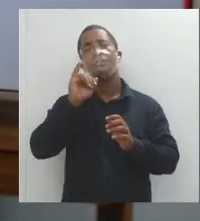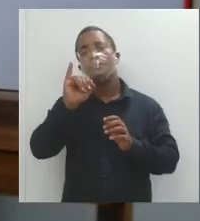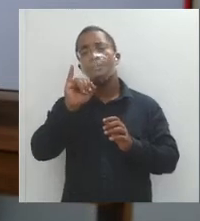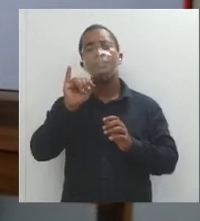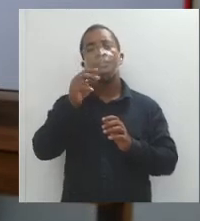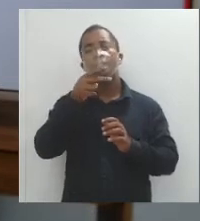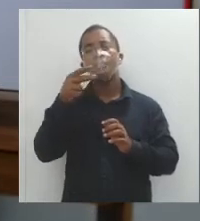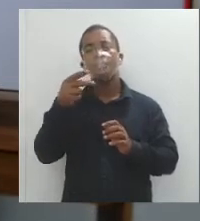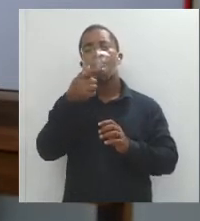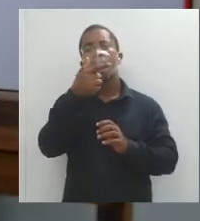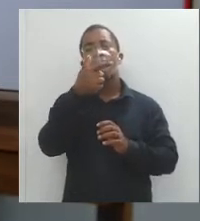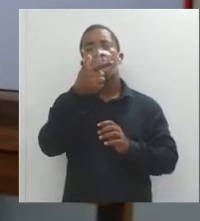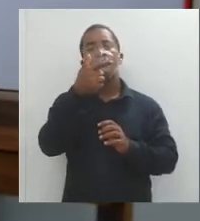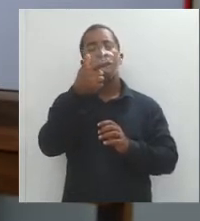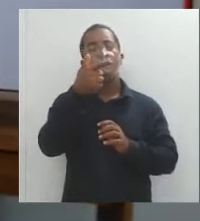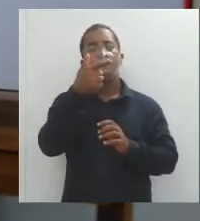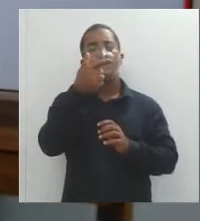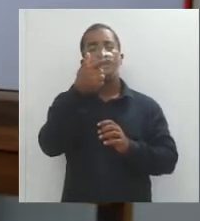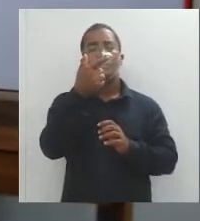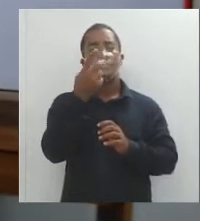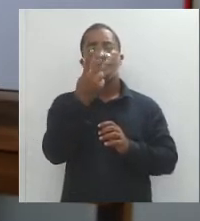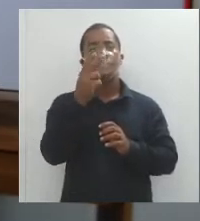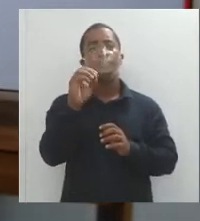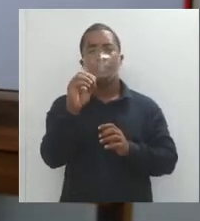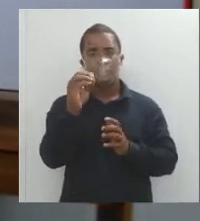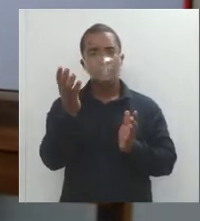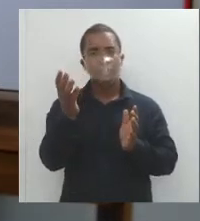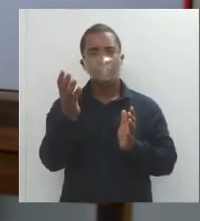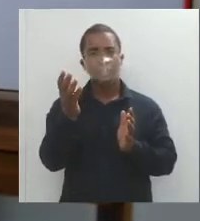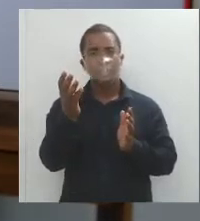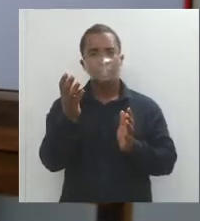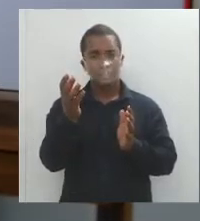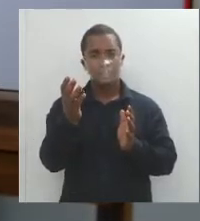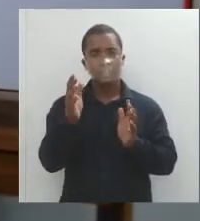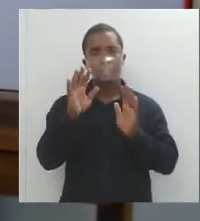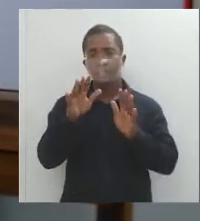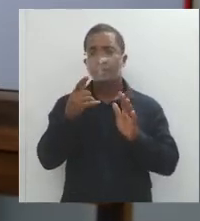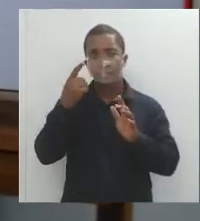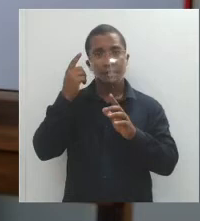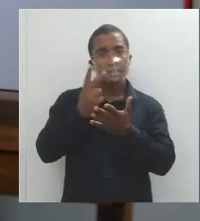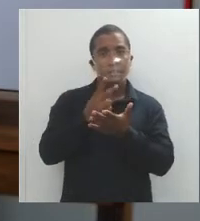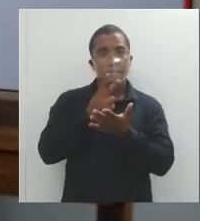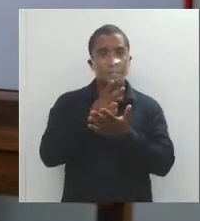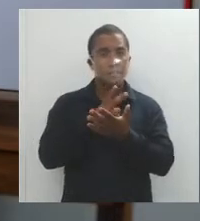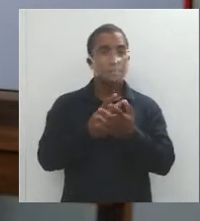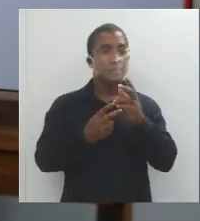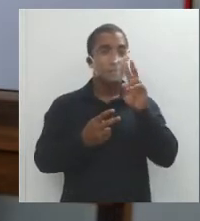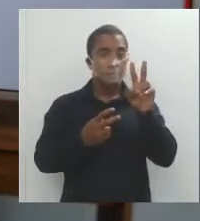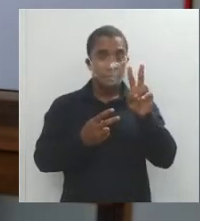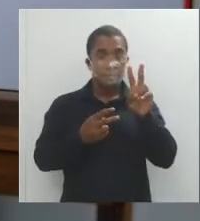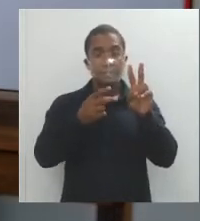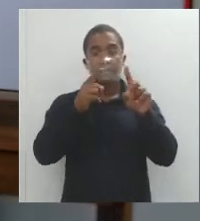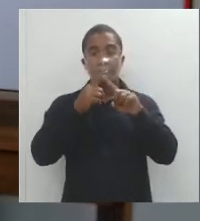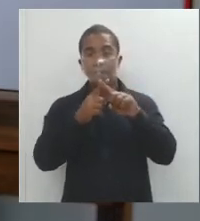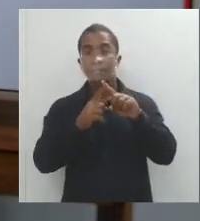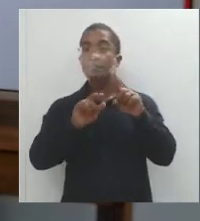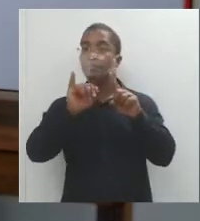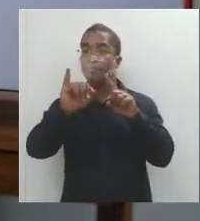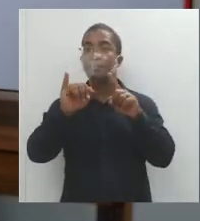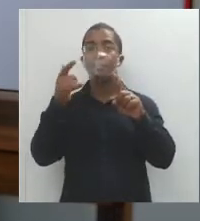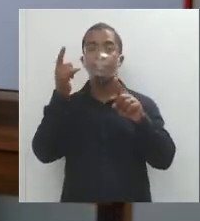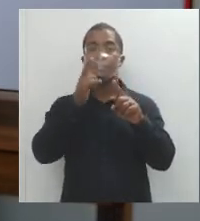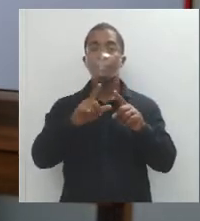2 por 220, 1 por 220. Sempre você pega a corrente e multiplica pela voltagem. Aí você consegue descobrir a potência. Aí,